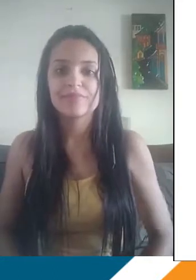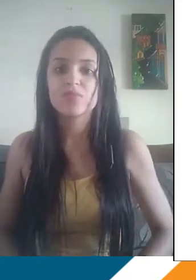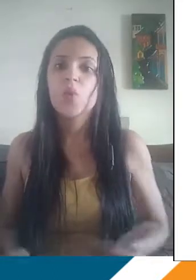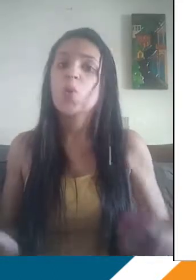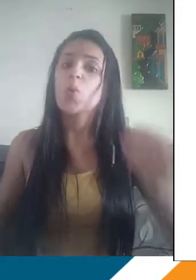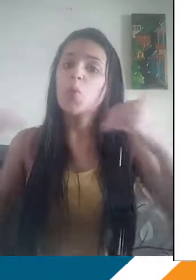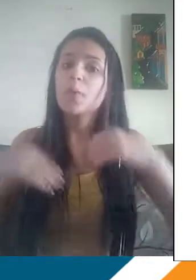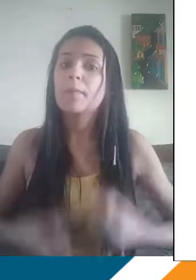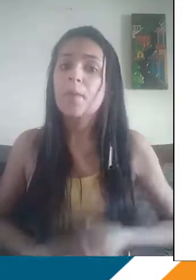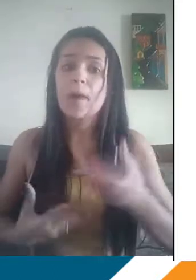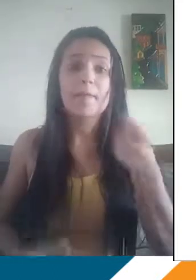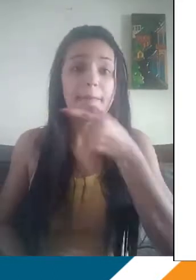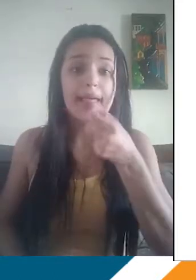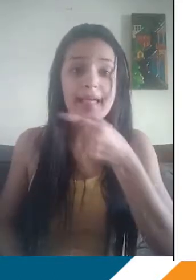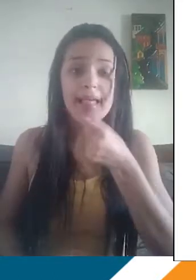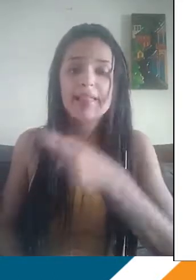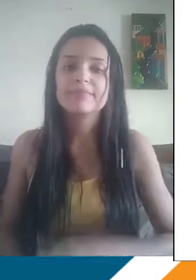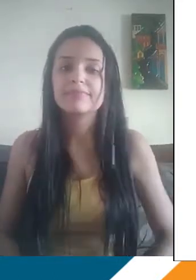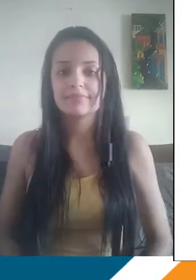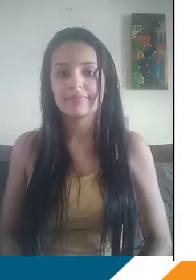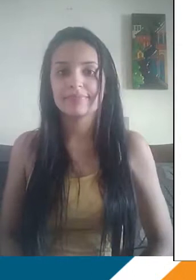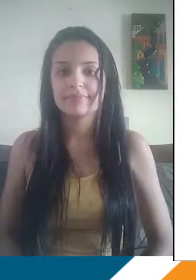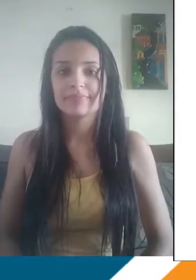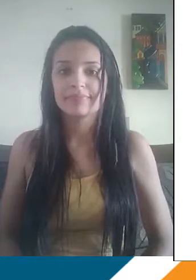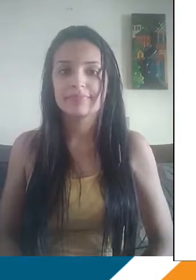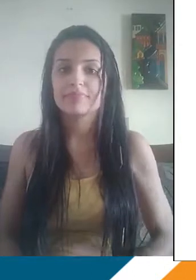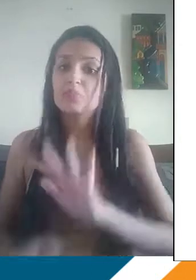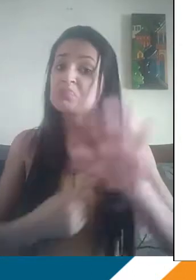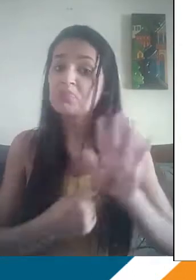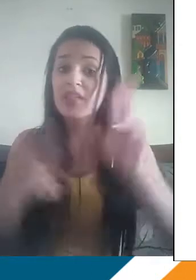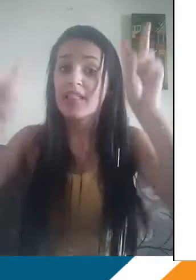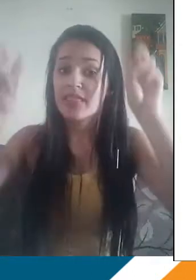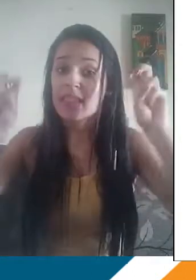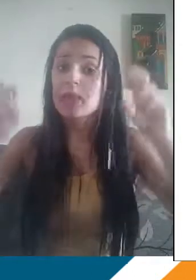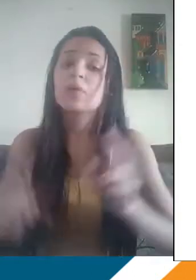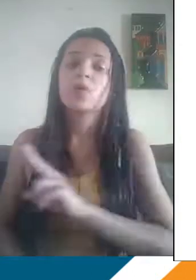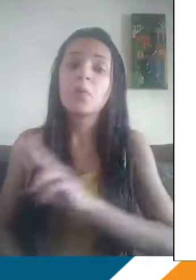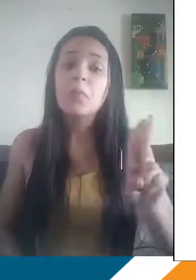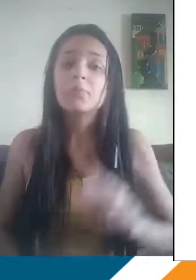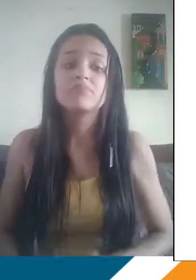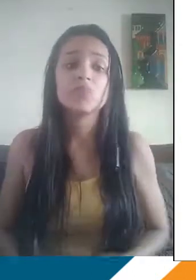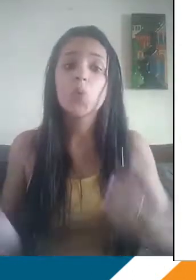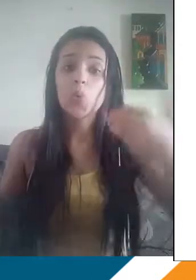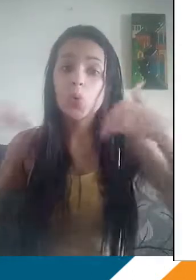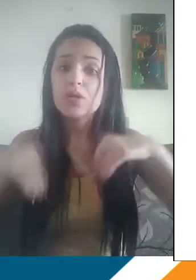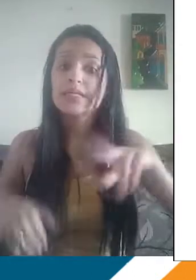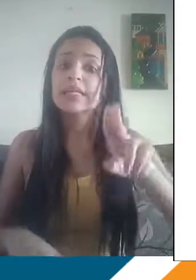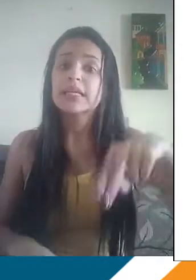paródia e poema piada incorporação de temas do cotidiano utilização de neologismos